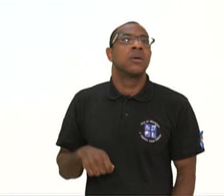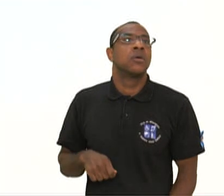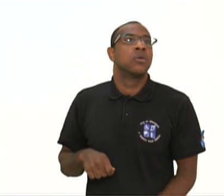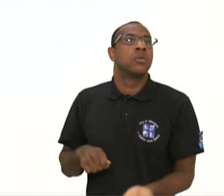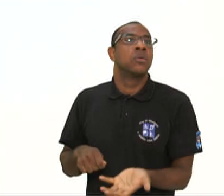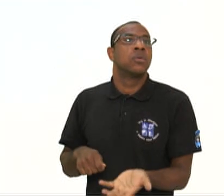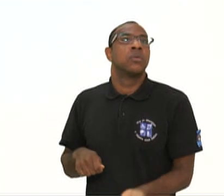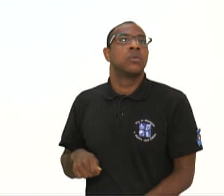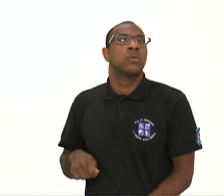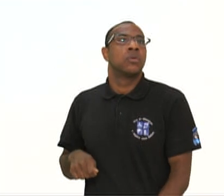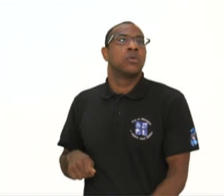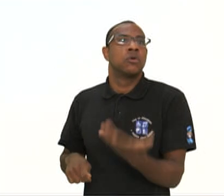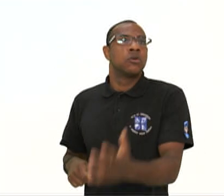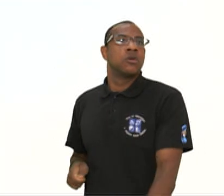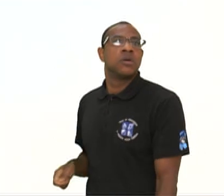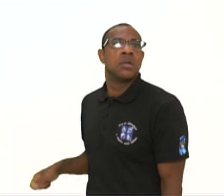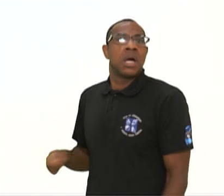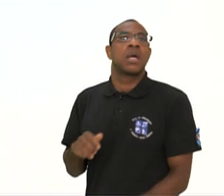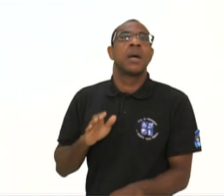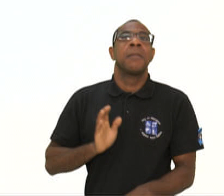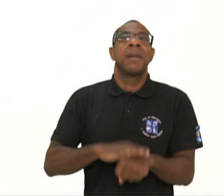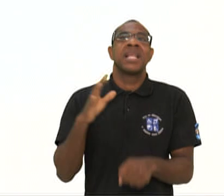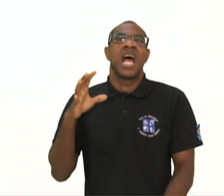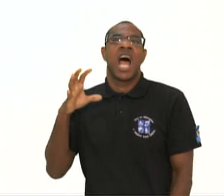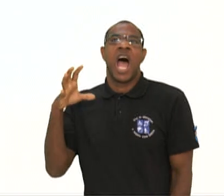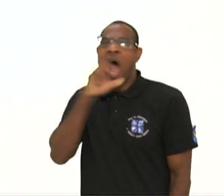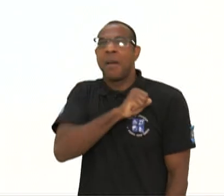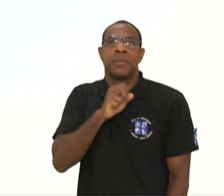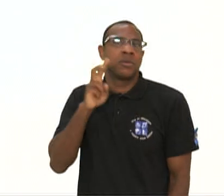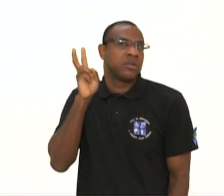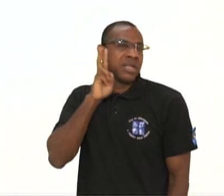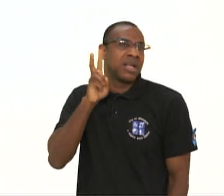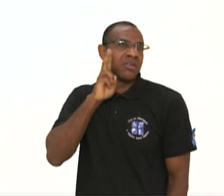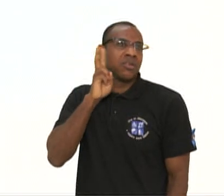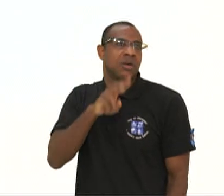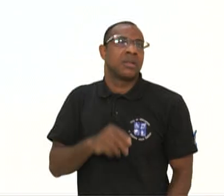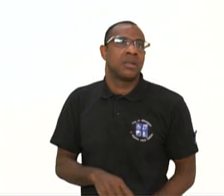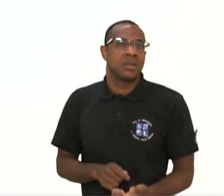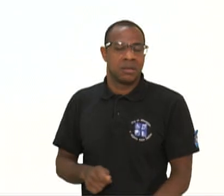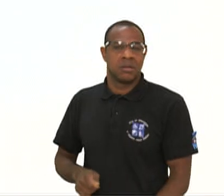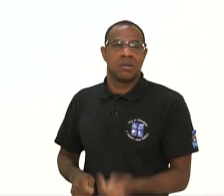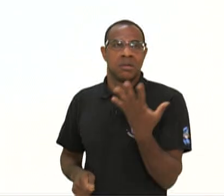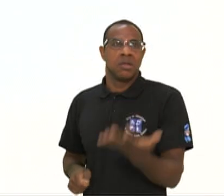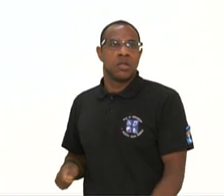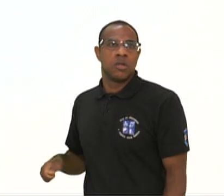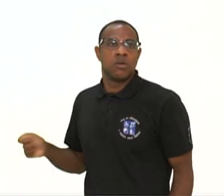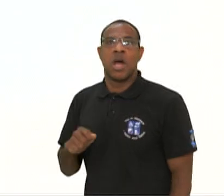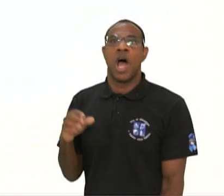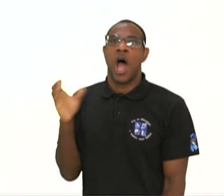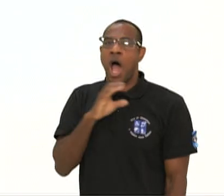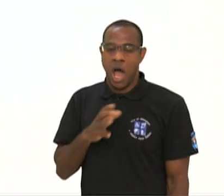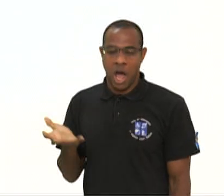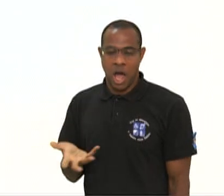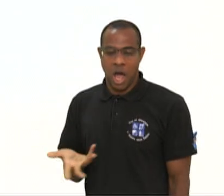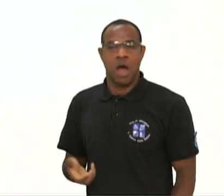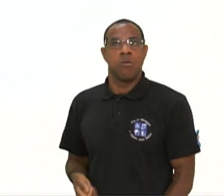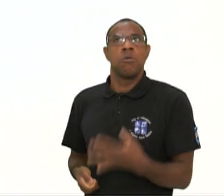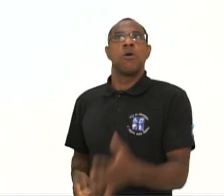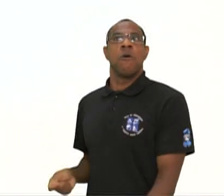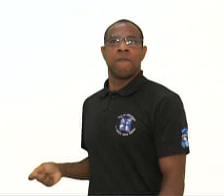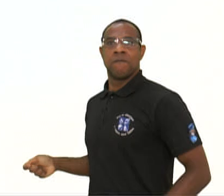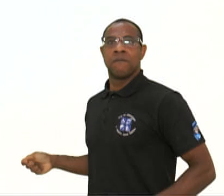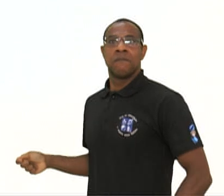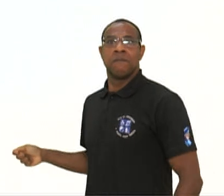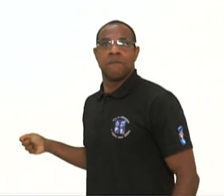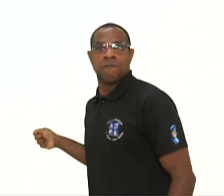dado pelo Samuel Grotti. Esse saque ele atingiu uma velocidade de 263